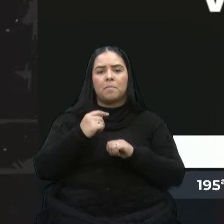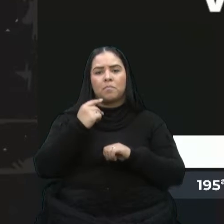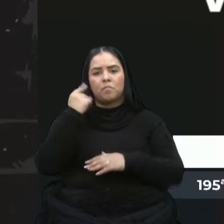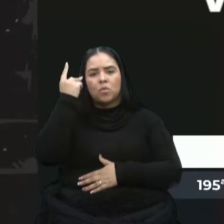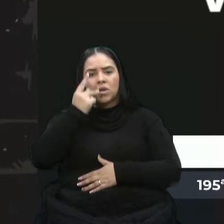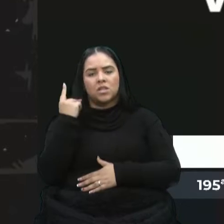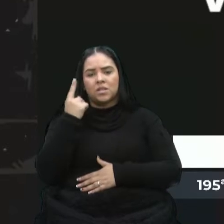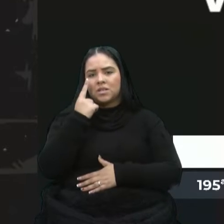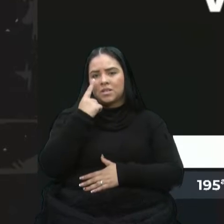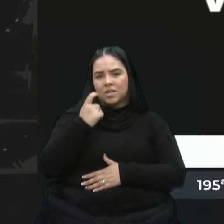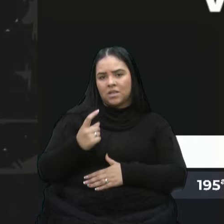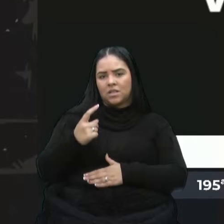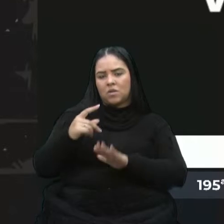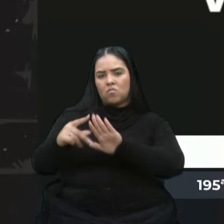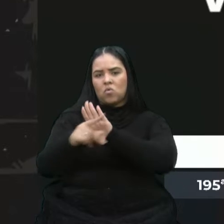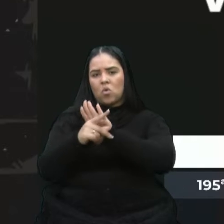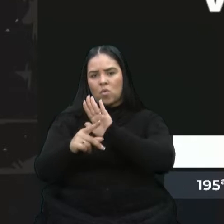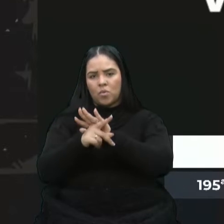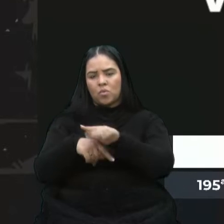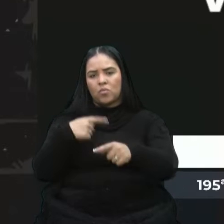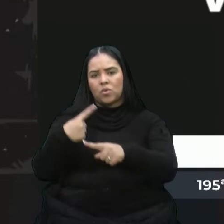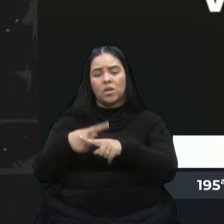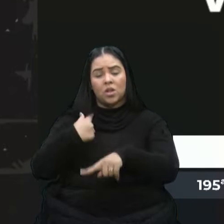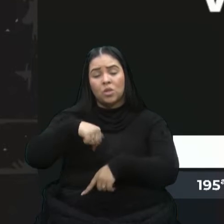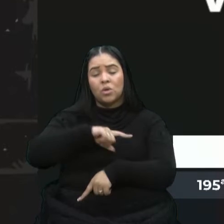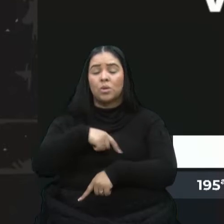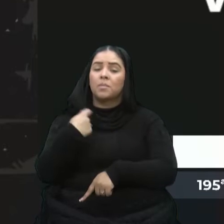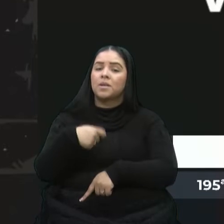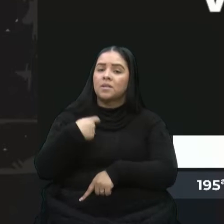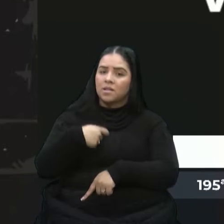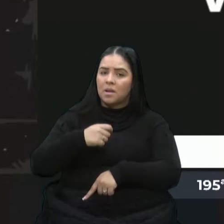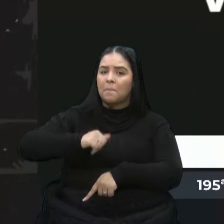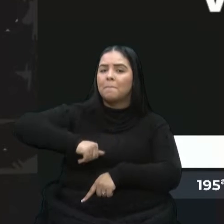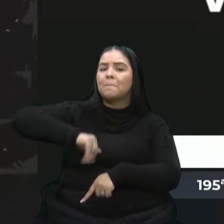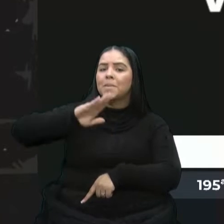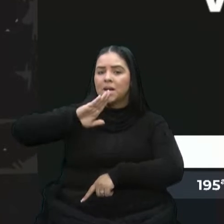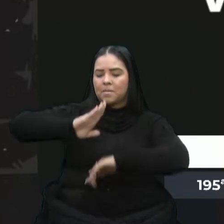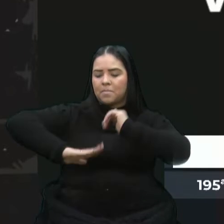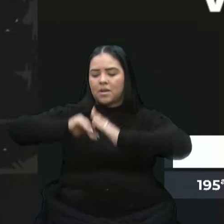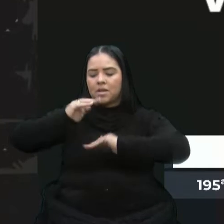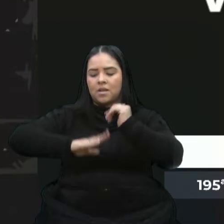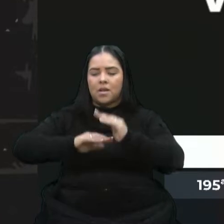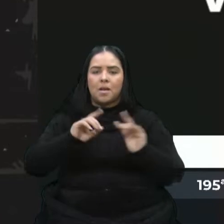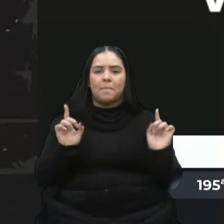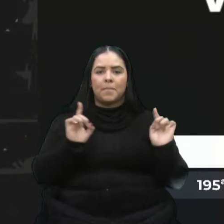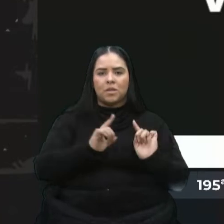Eu acho que nós temos que tentar trabalhar mais prática, menos discurso.